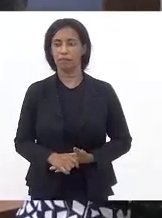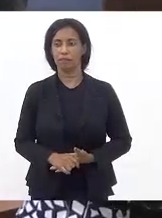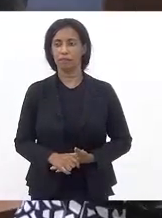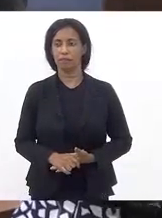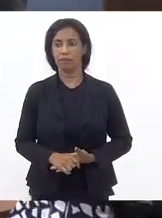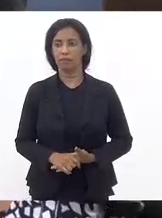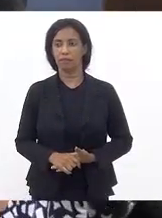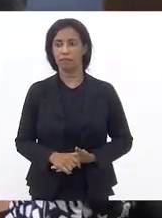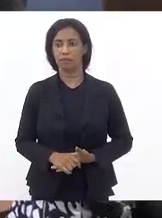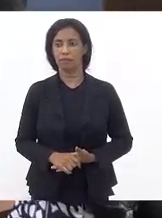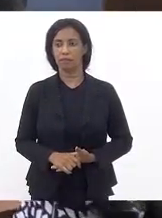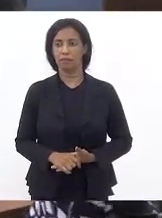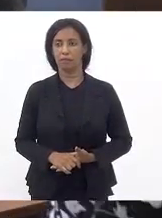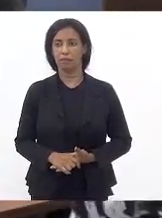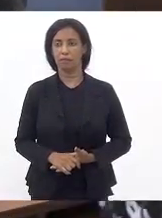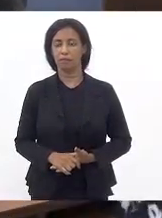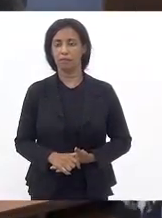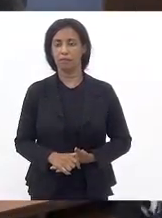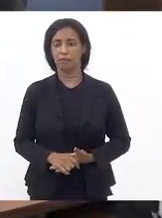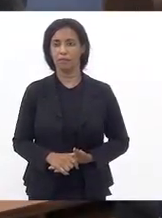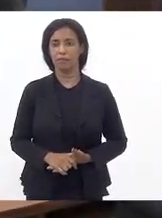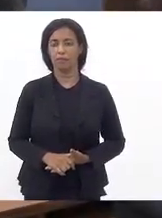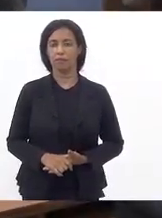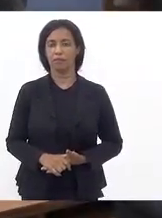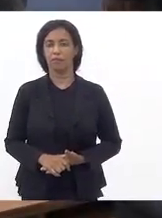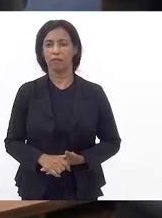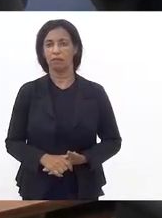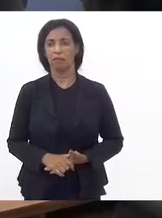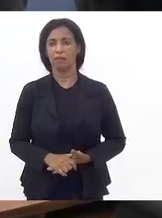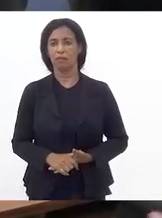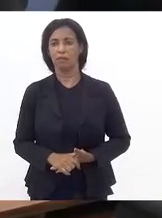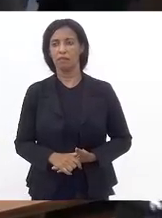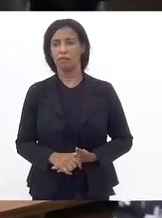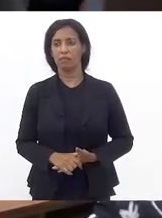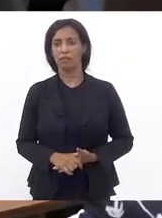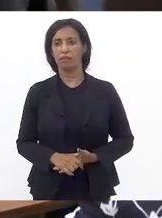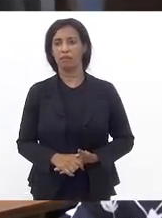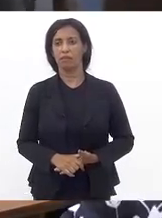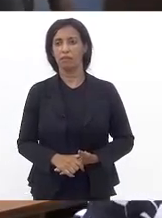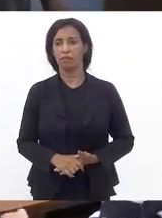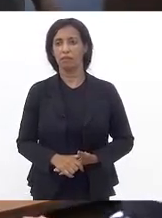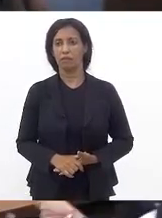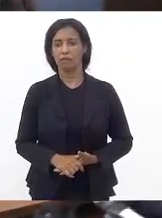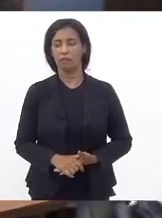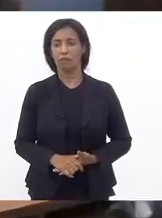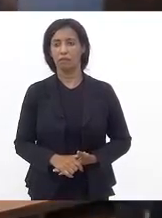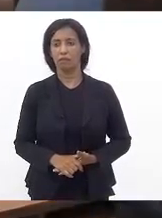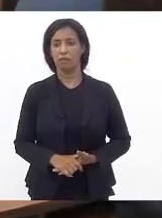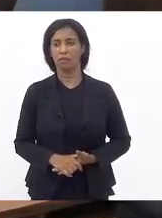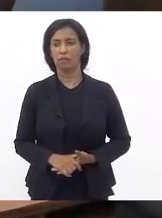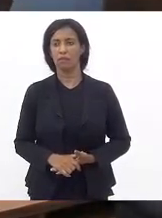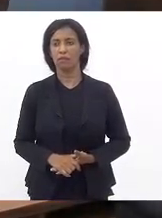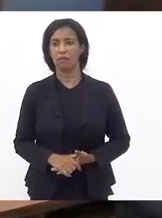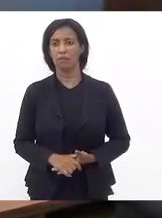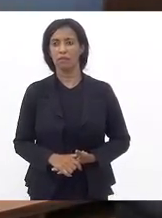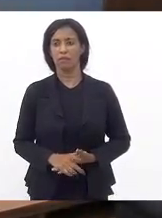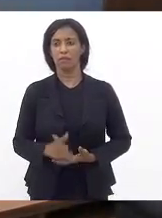E aí e tem que abrir lá Presidente é